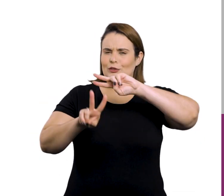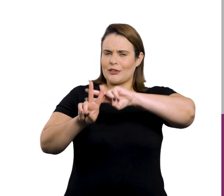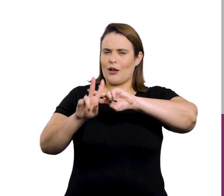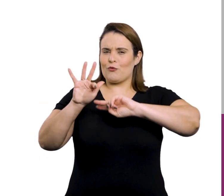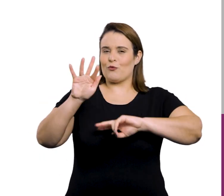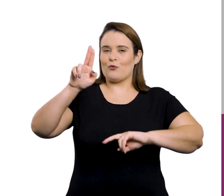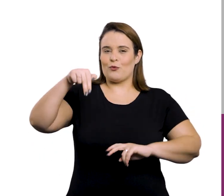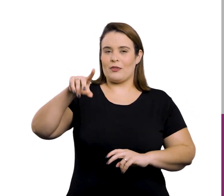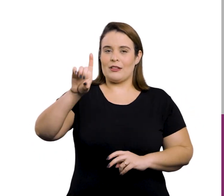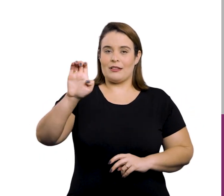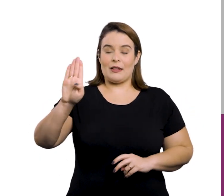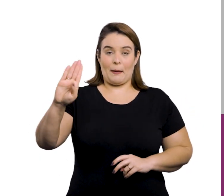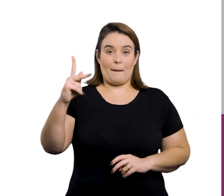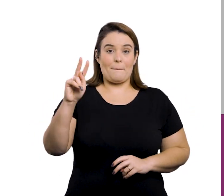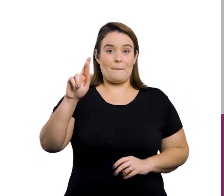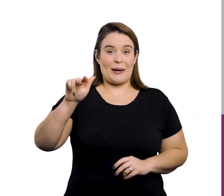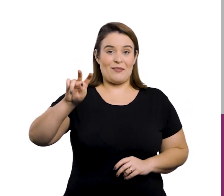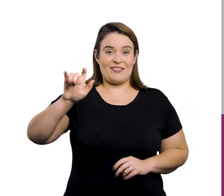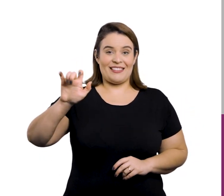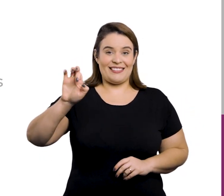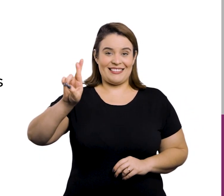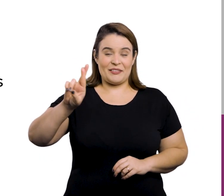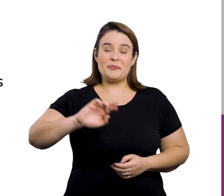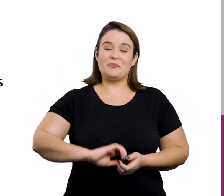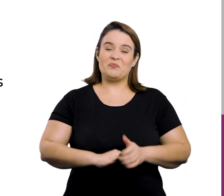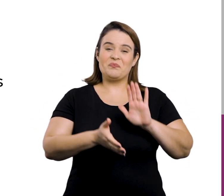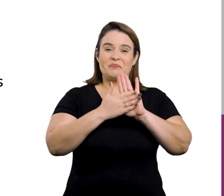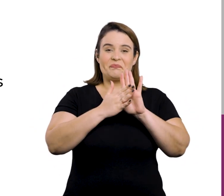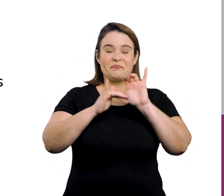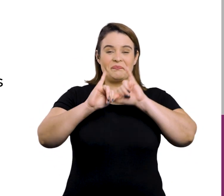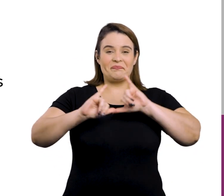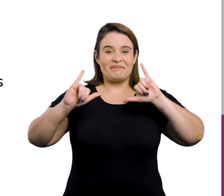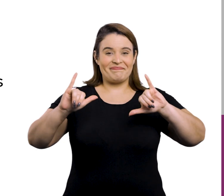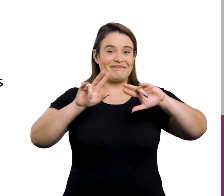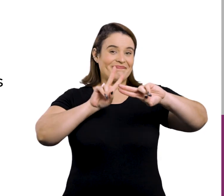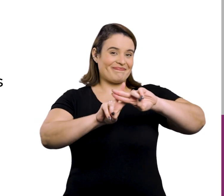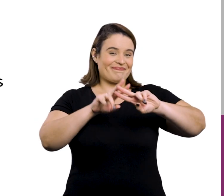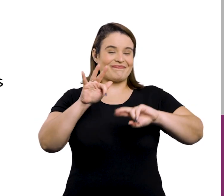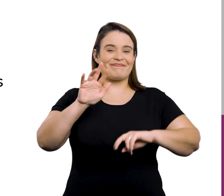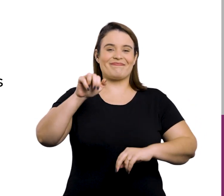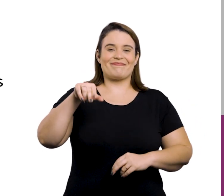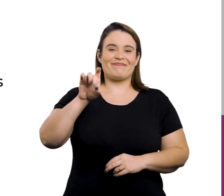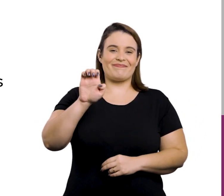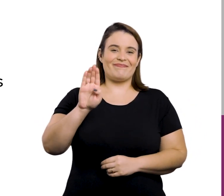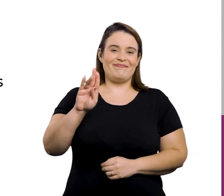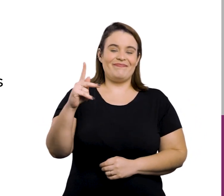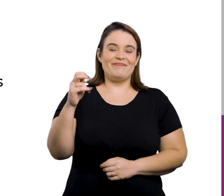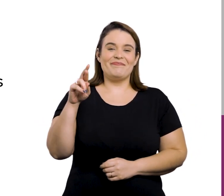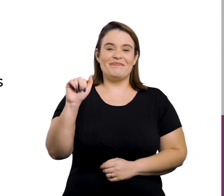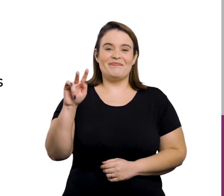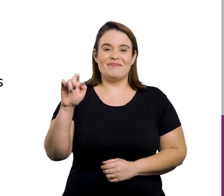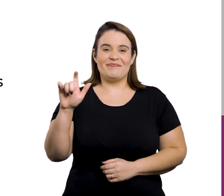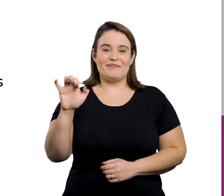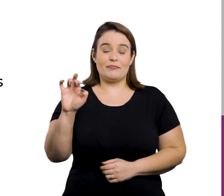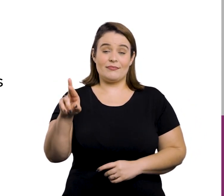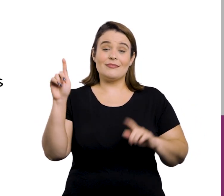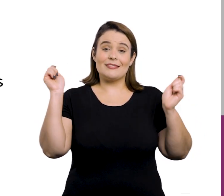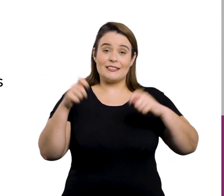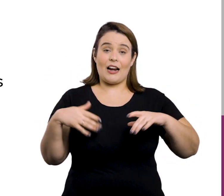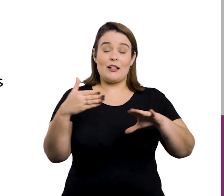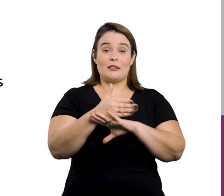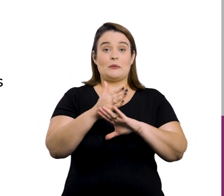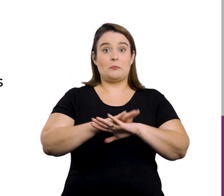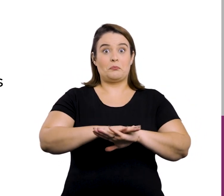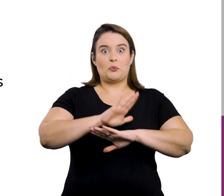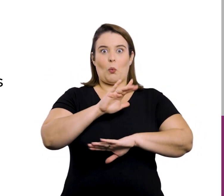um #Fundeb para valer? A proposta da campanha para um #Fundeb para valer vai